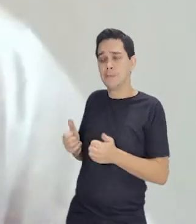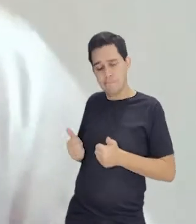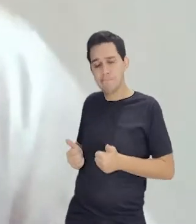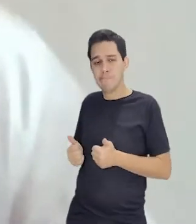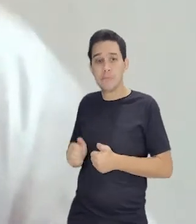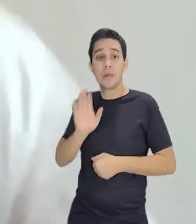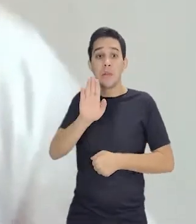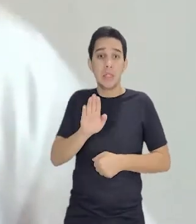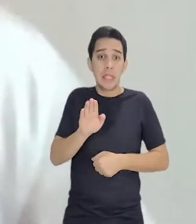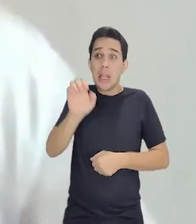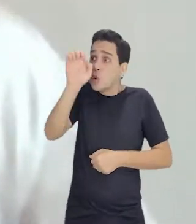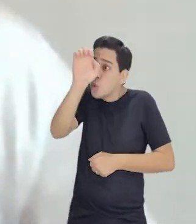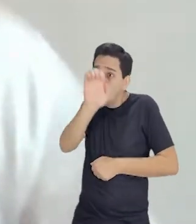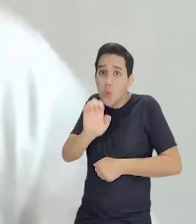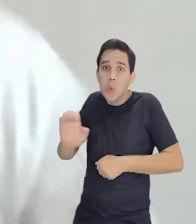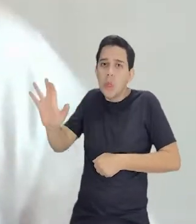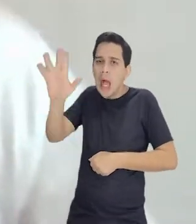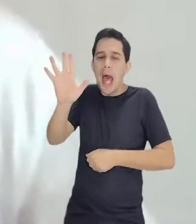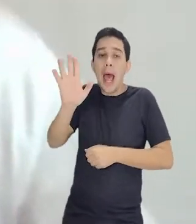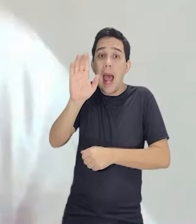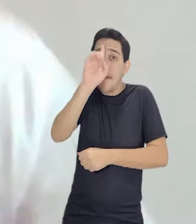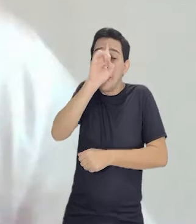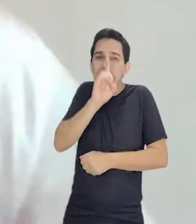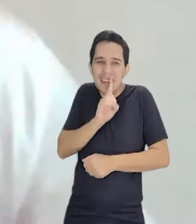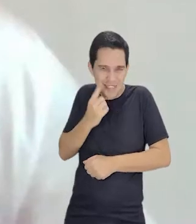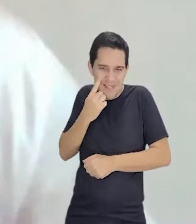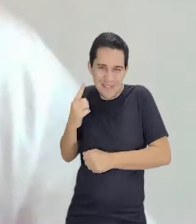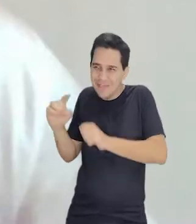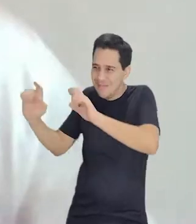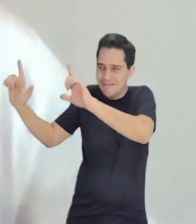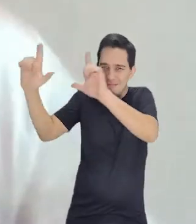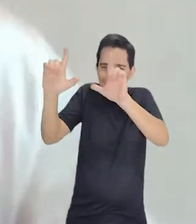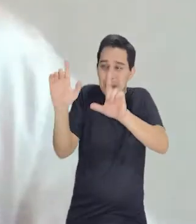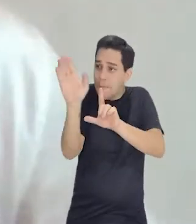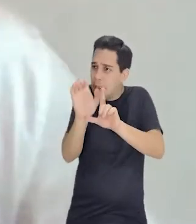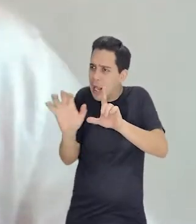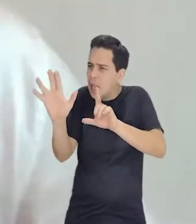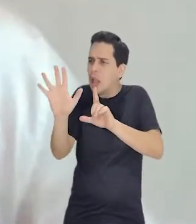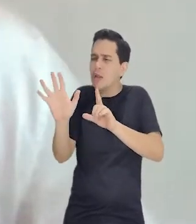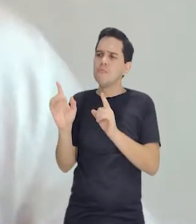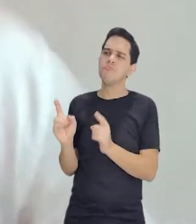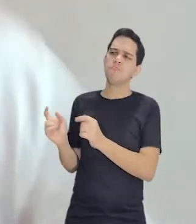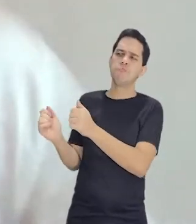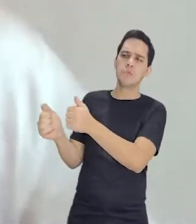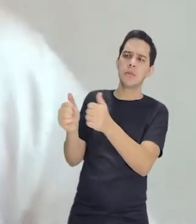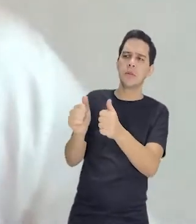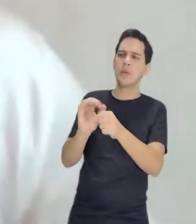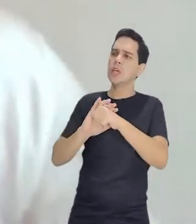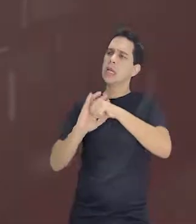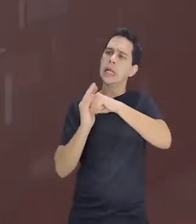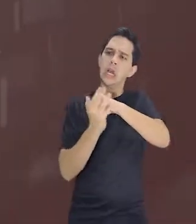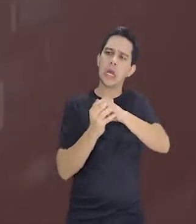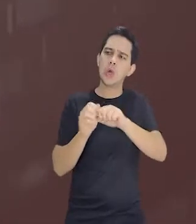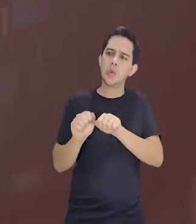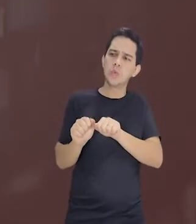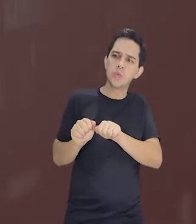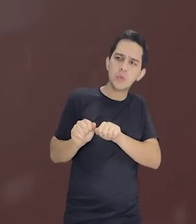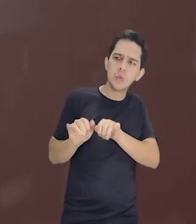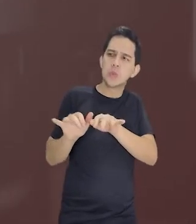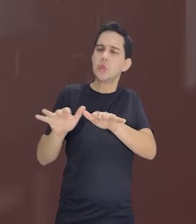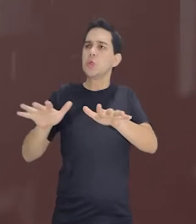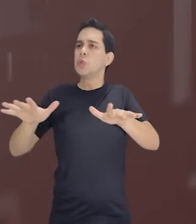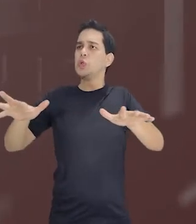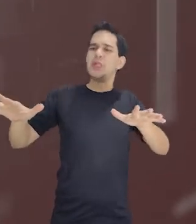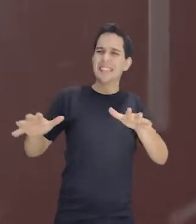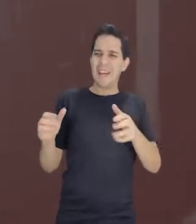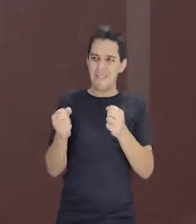uma semana, né, como o município de Miguel Pereira vem enfrentando, a gente achou por bem fazer o ajuizamento da